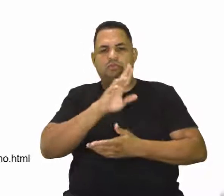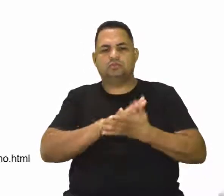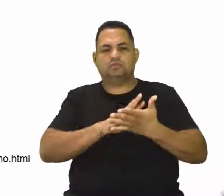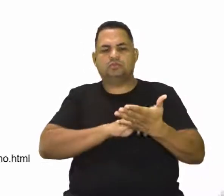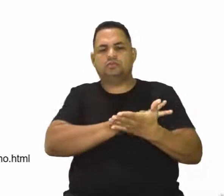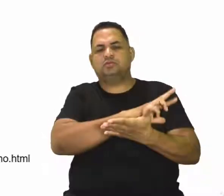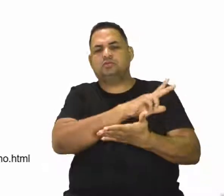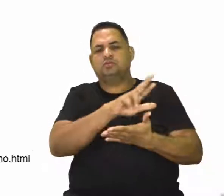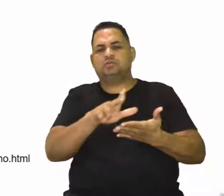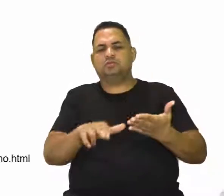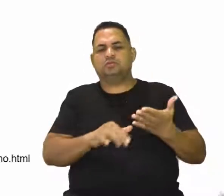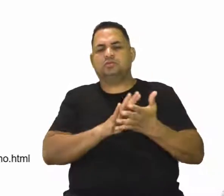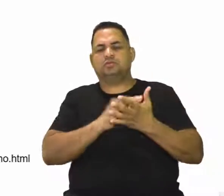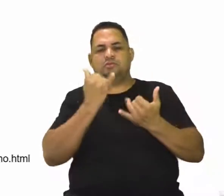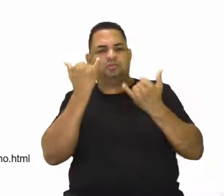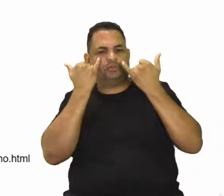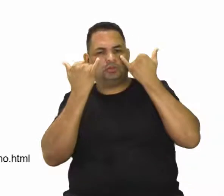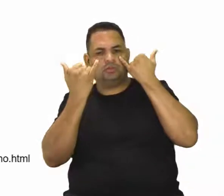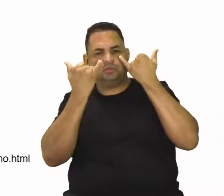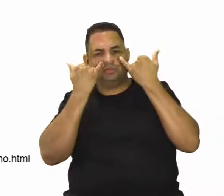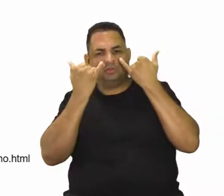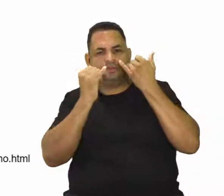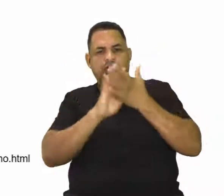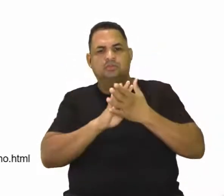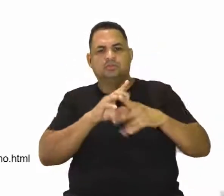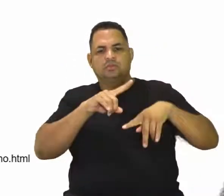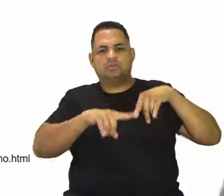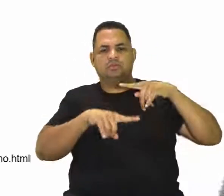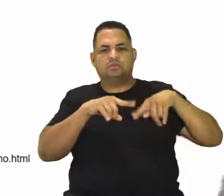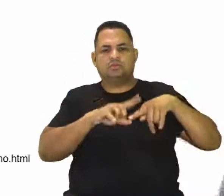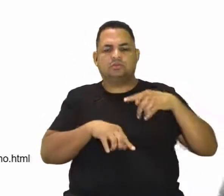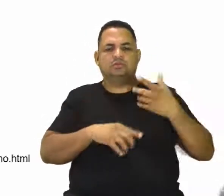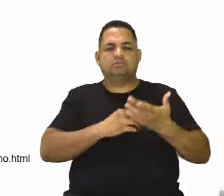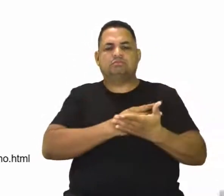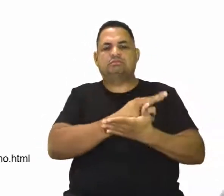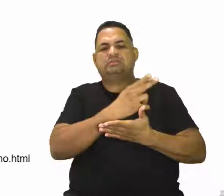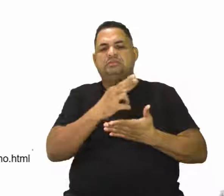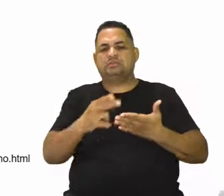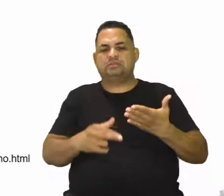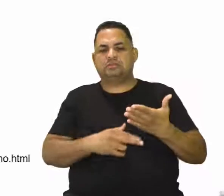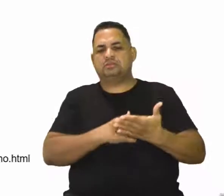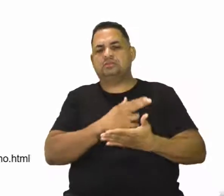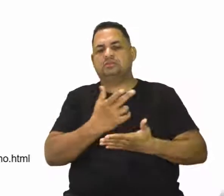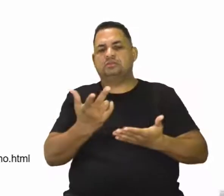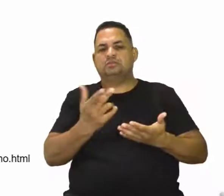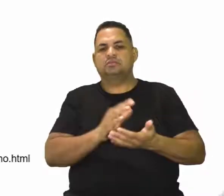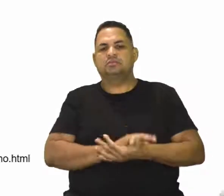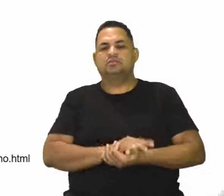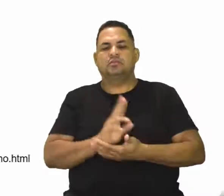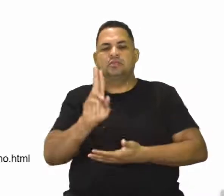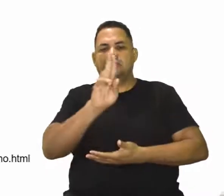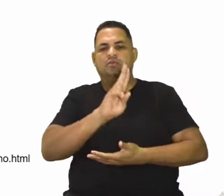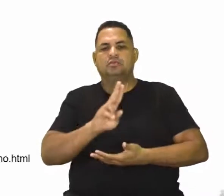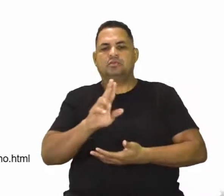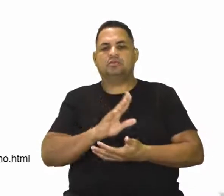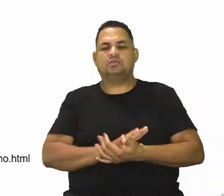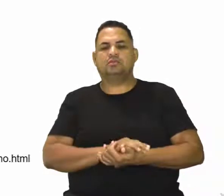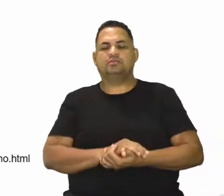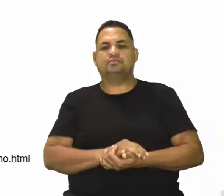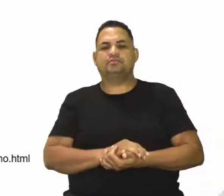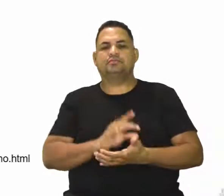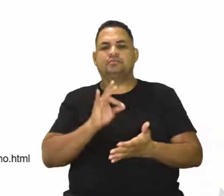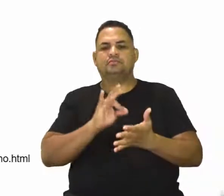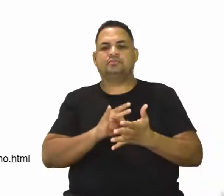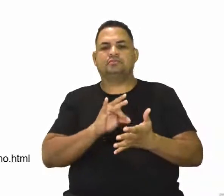tantas informações, coisas e mais coisas, que nós chamamos de consumismo. Na